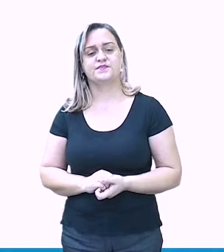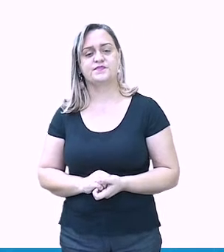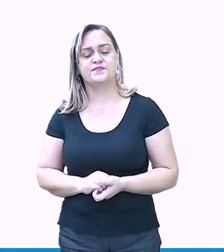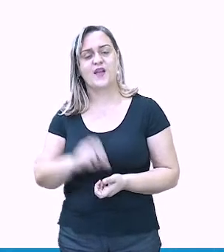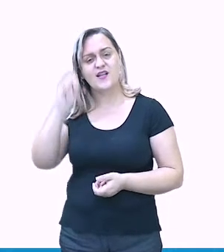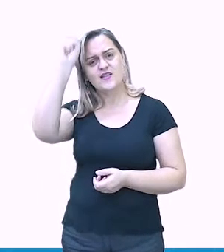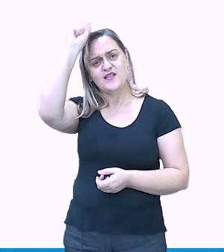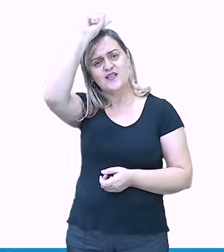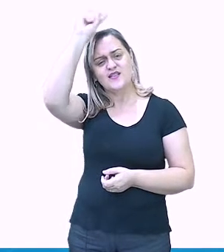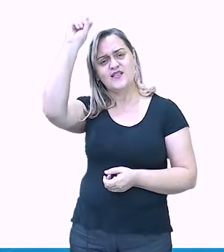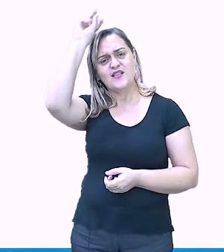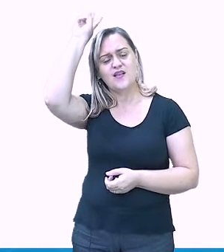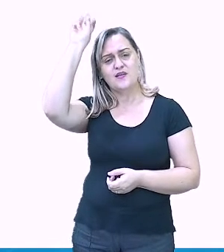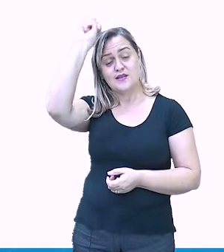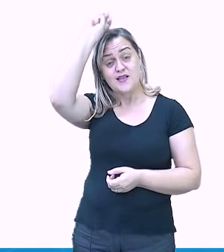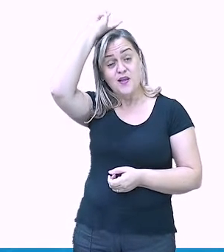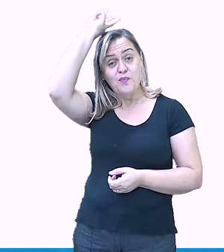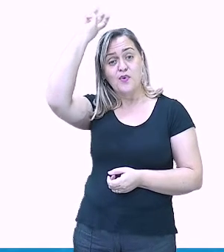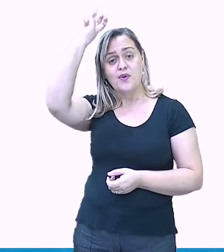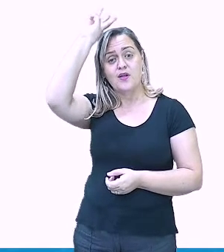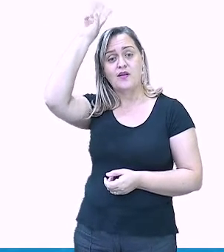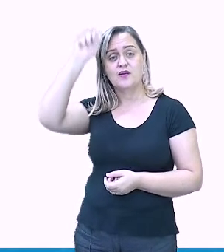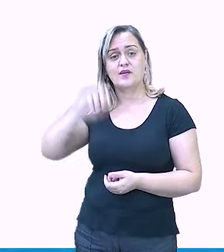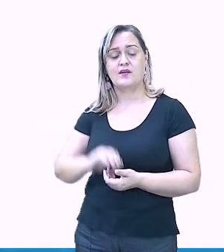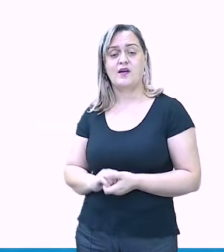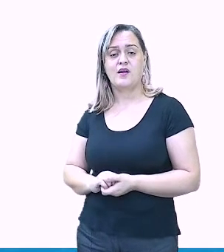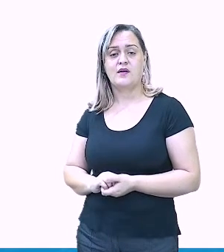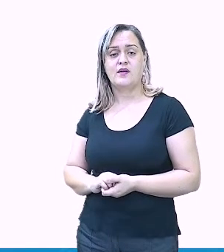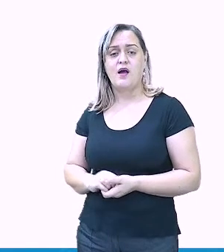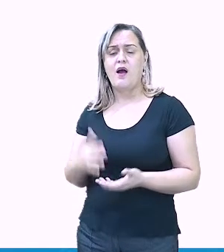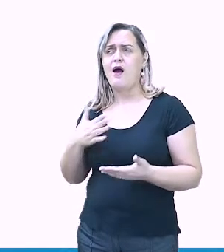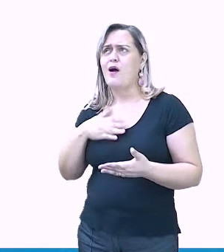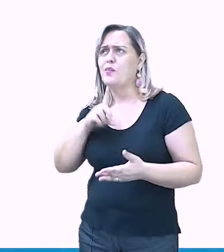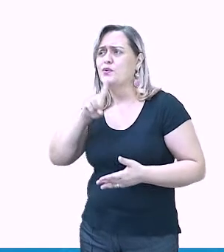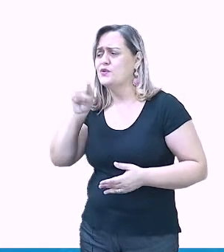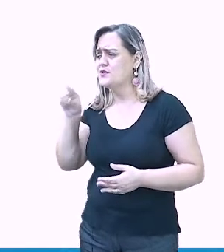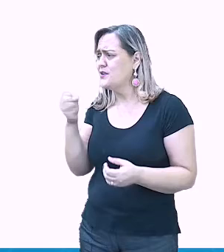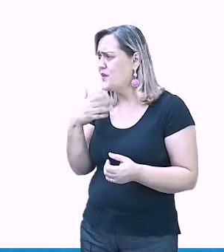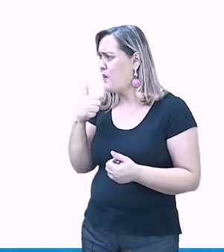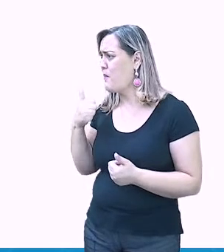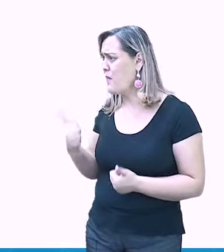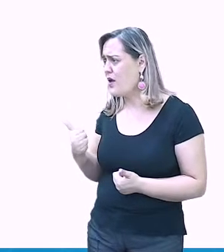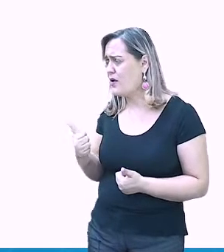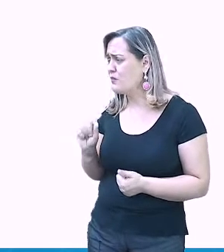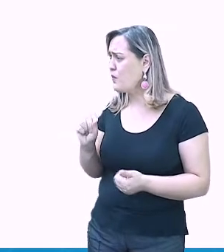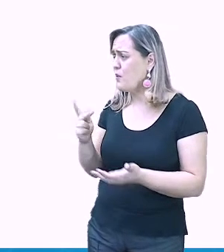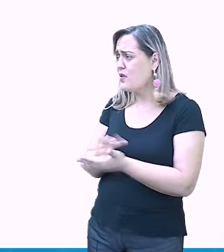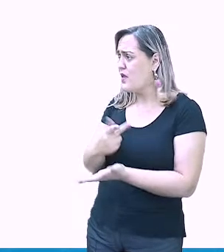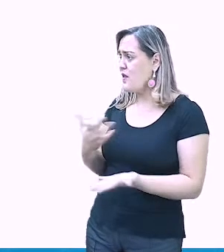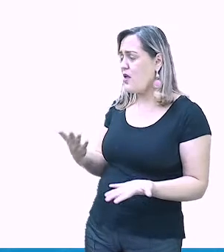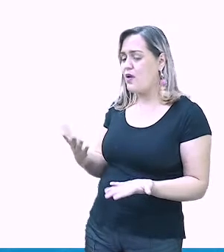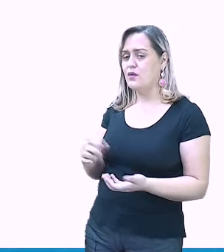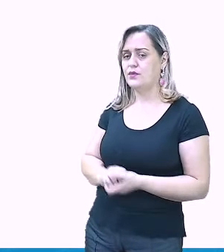Cebolinha. Ai, meu Deus, você está bem? O que aconteceu? O que